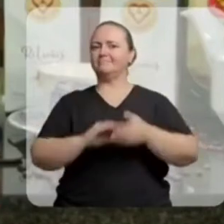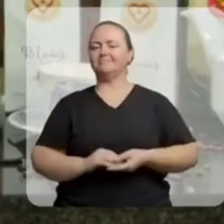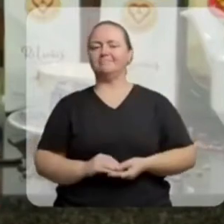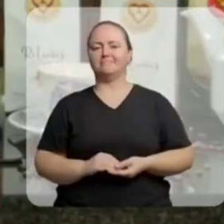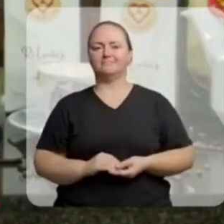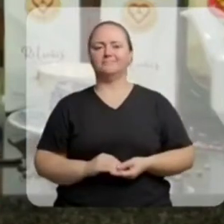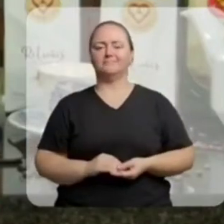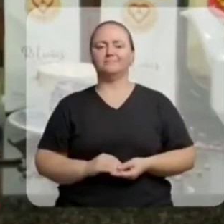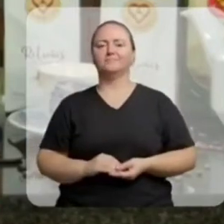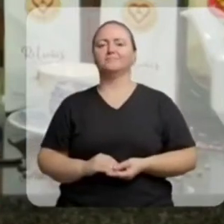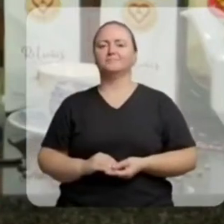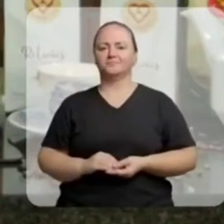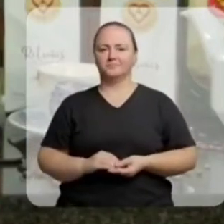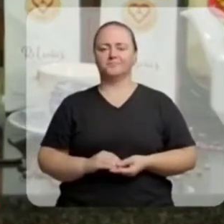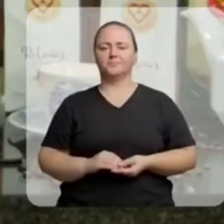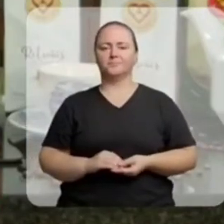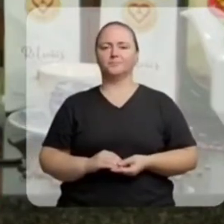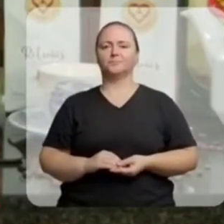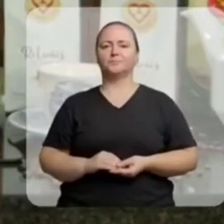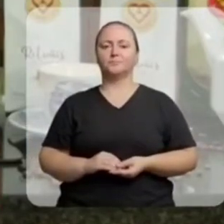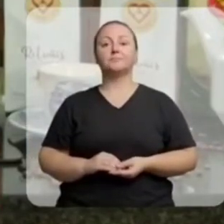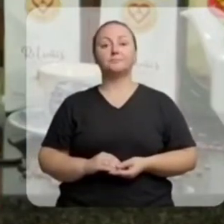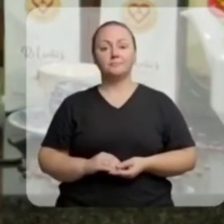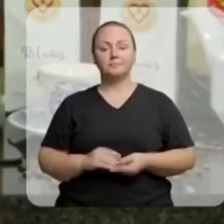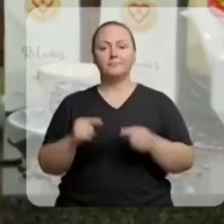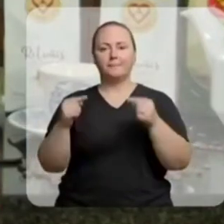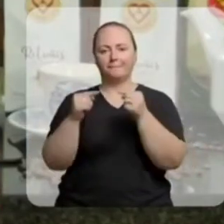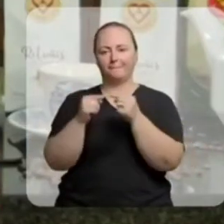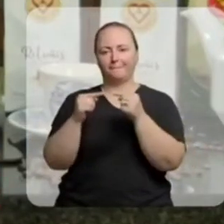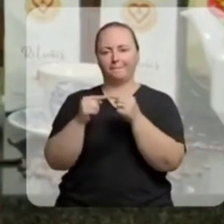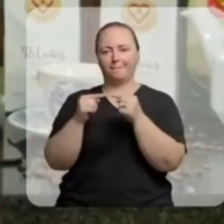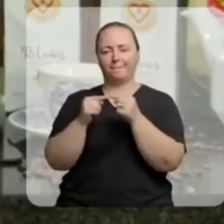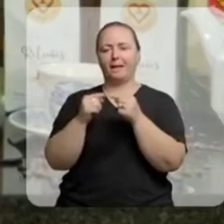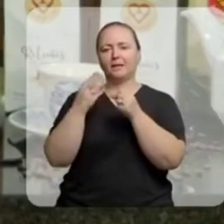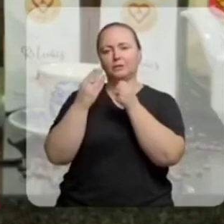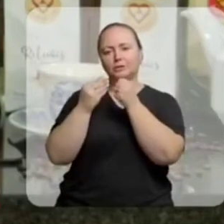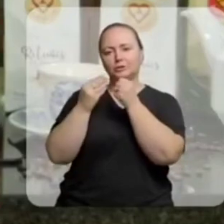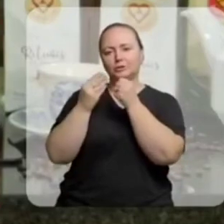Bom, como eu comentei, então, eu harmonizei, né, o suco de laranja com